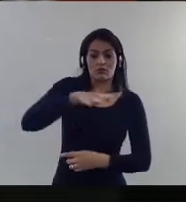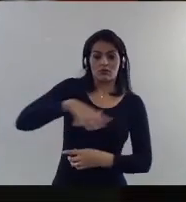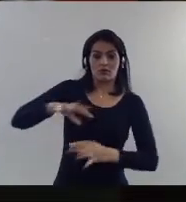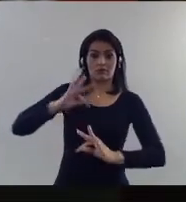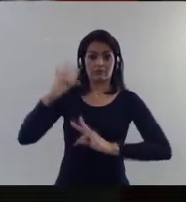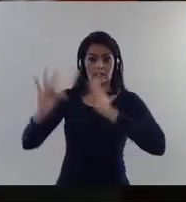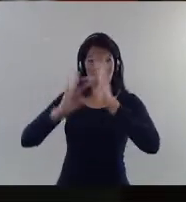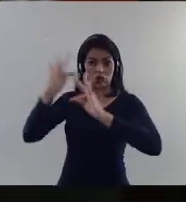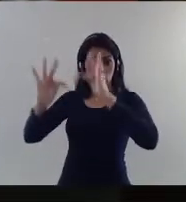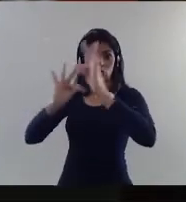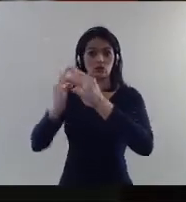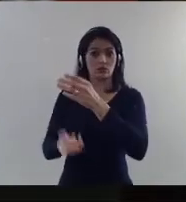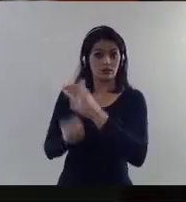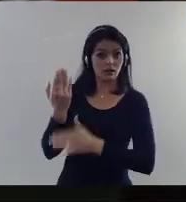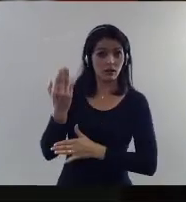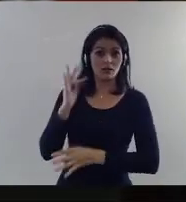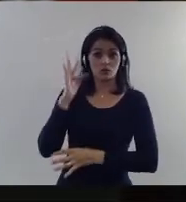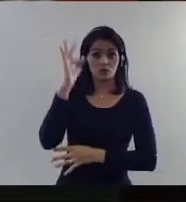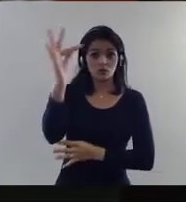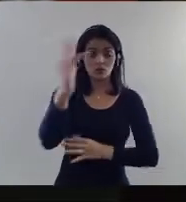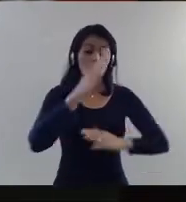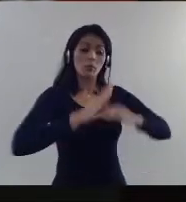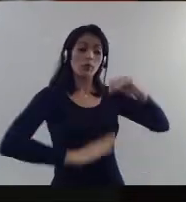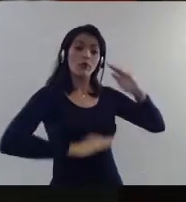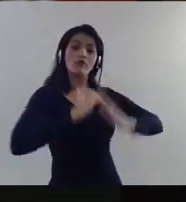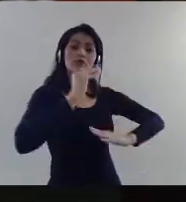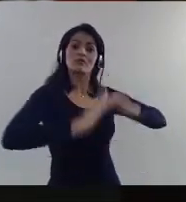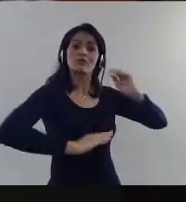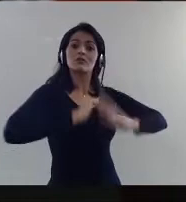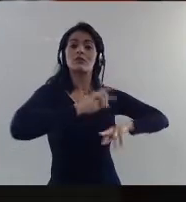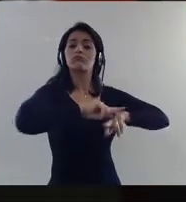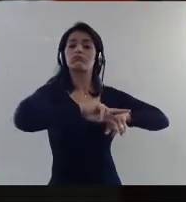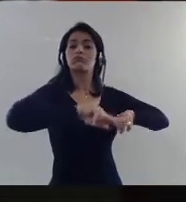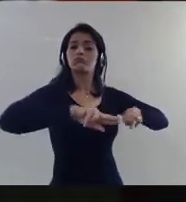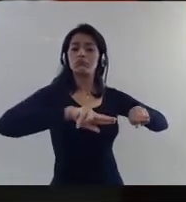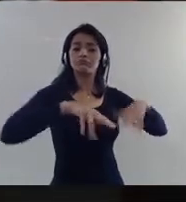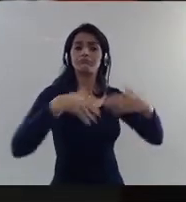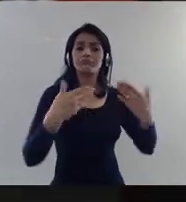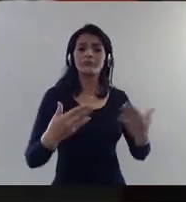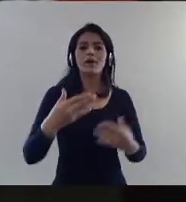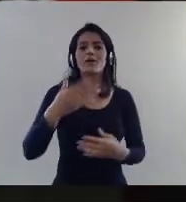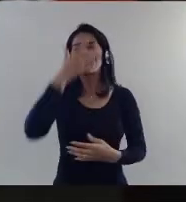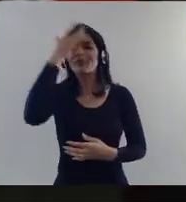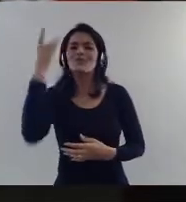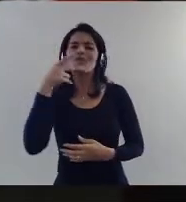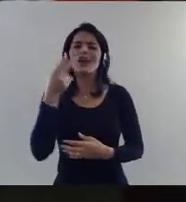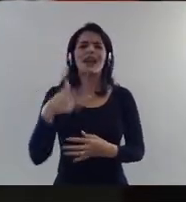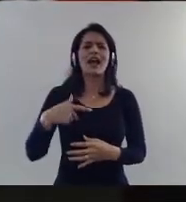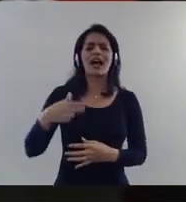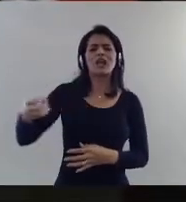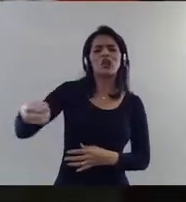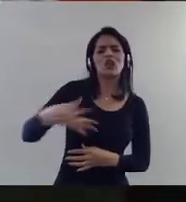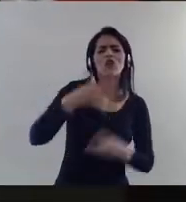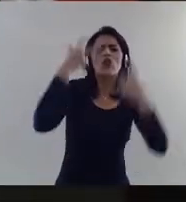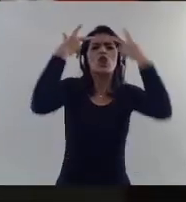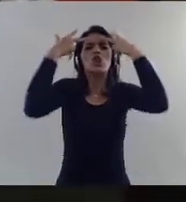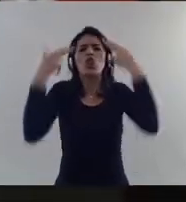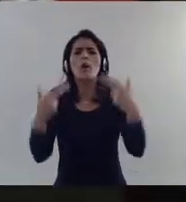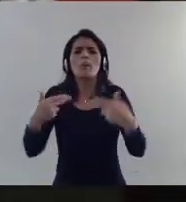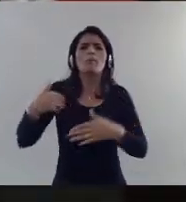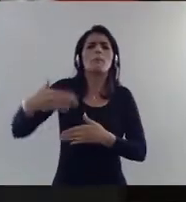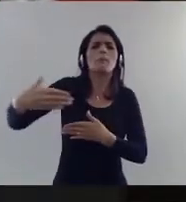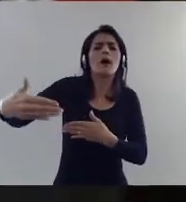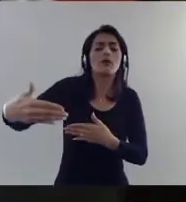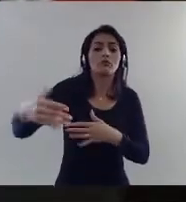do futuro das nossas profissões, do que as pessoas têm chamado de novo normal, que para muitos já era